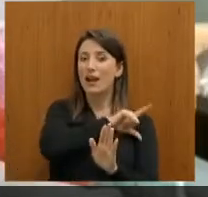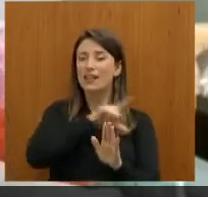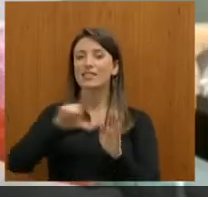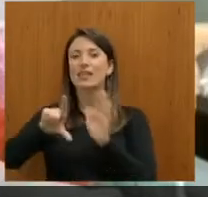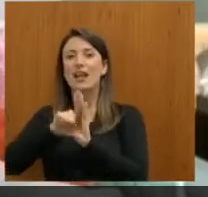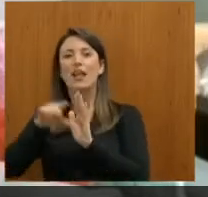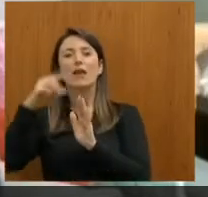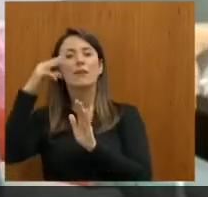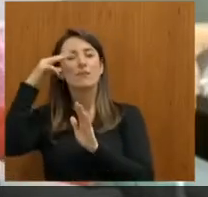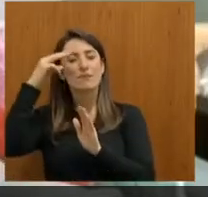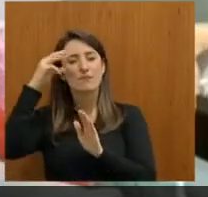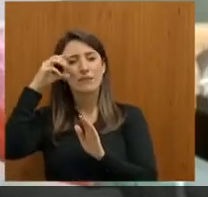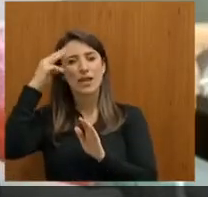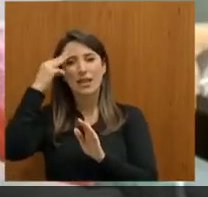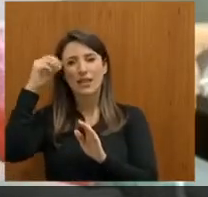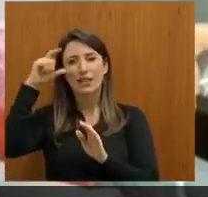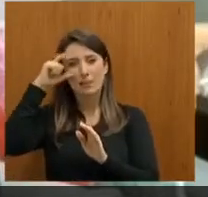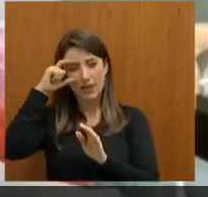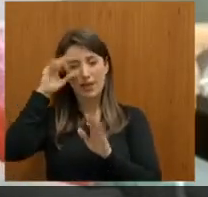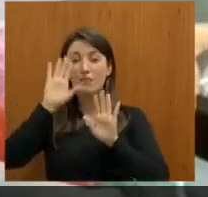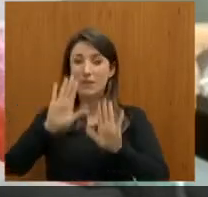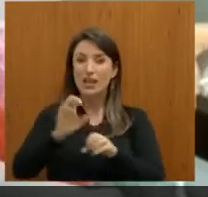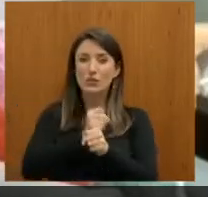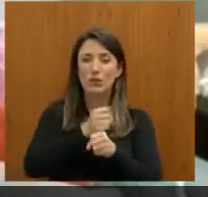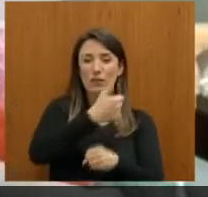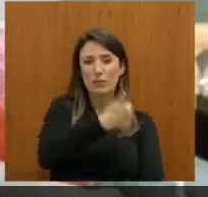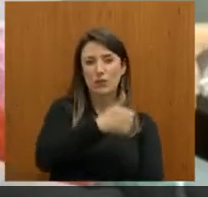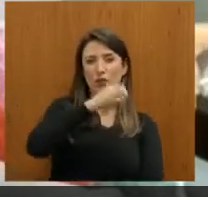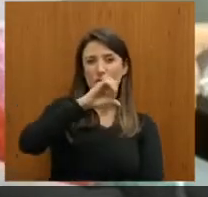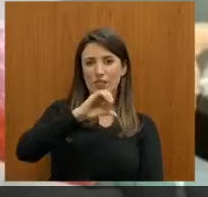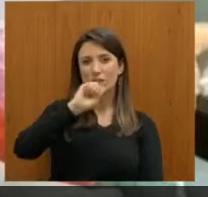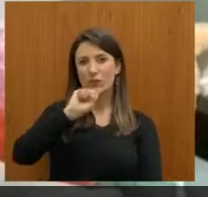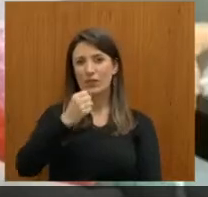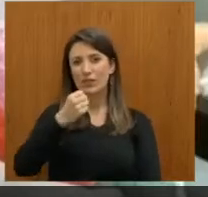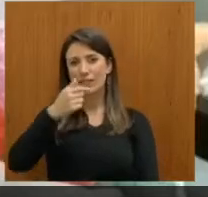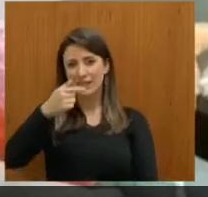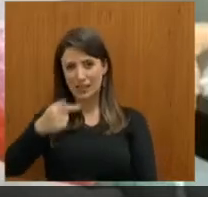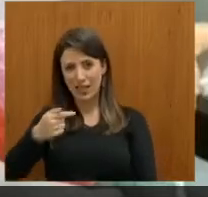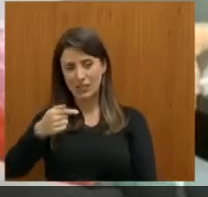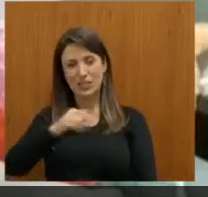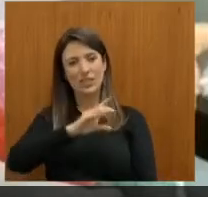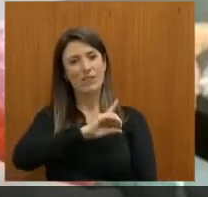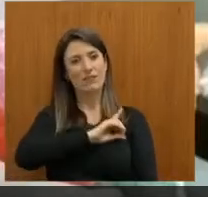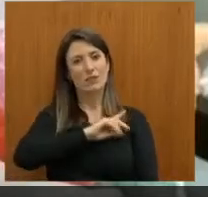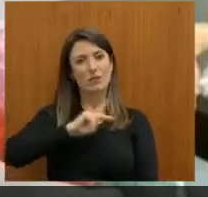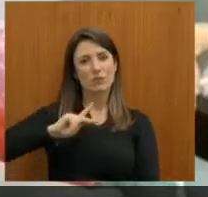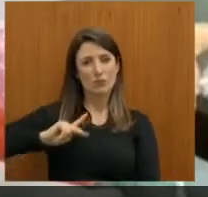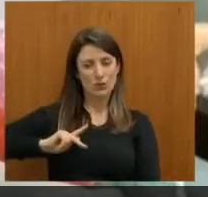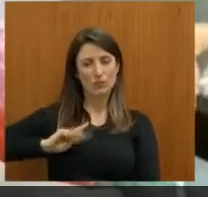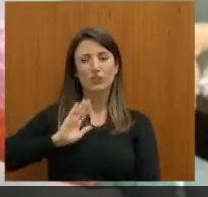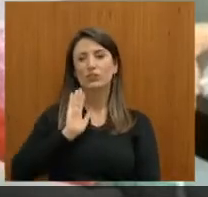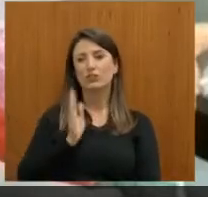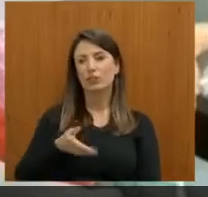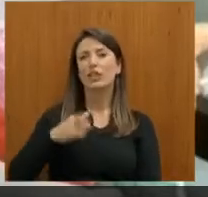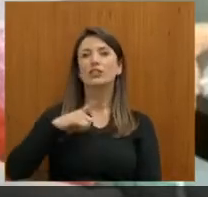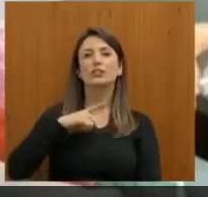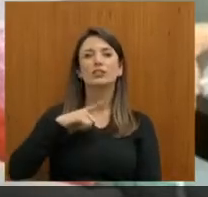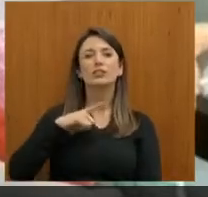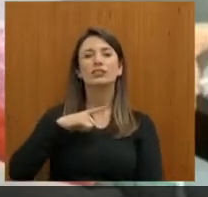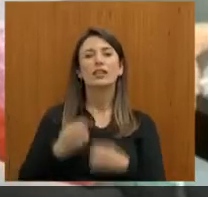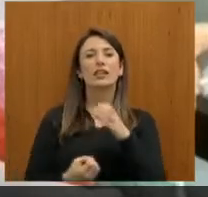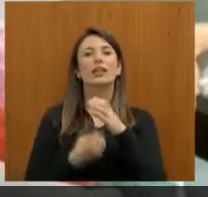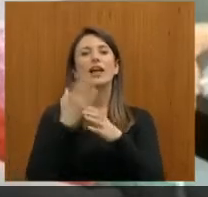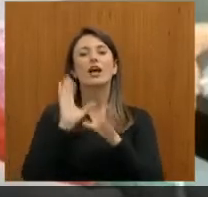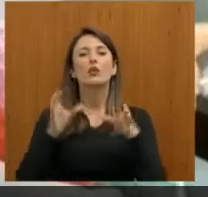mas em 1987 a Defensoria Pública já havia a ejaculação